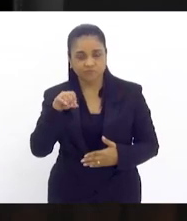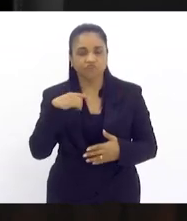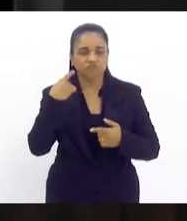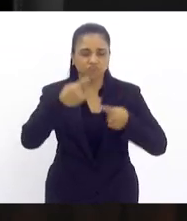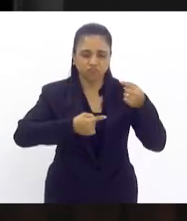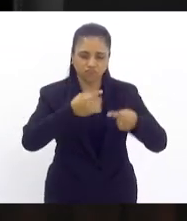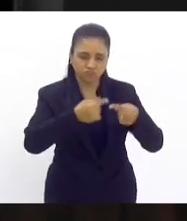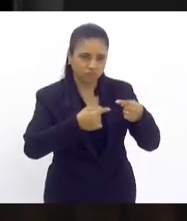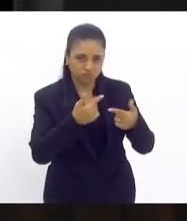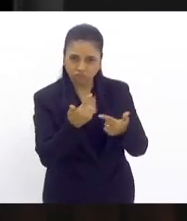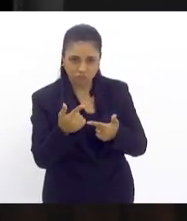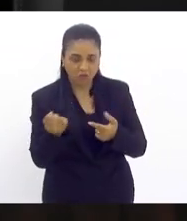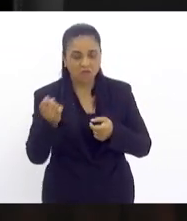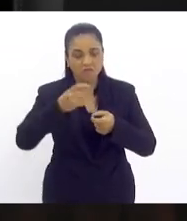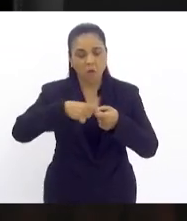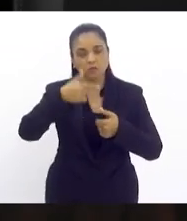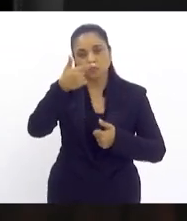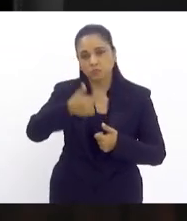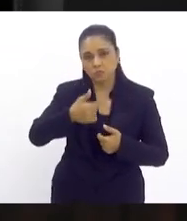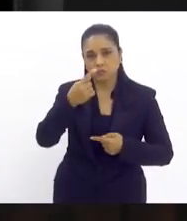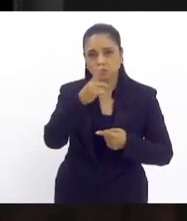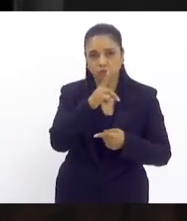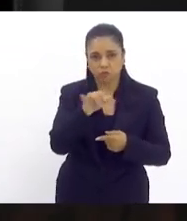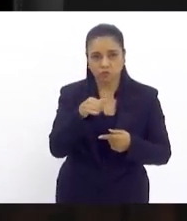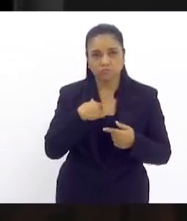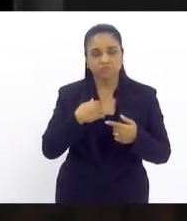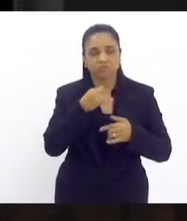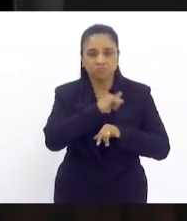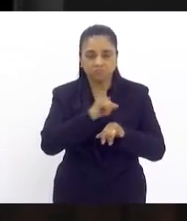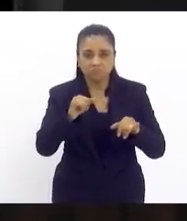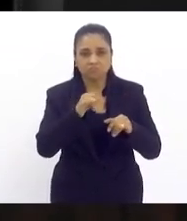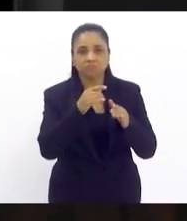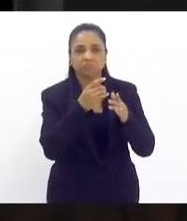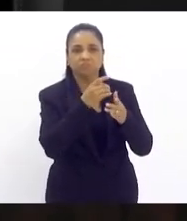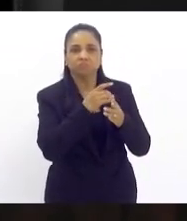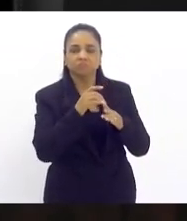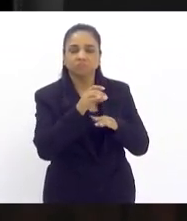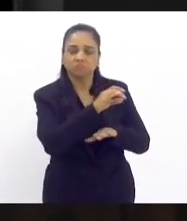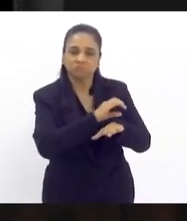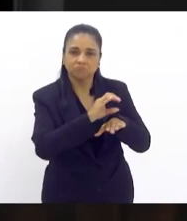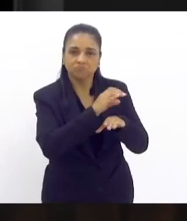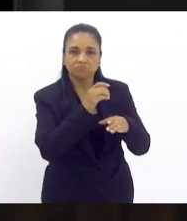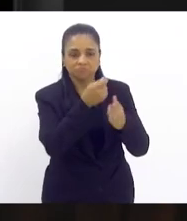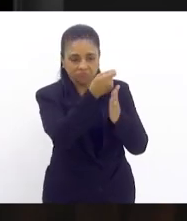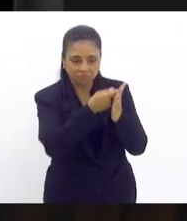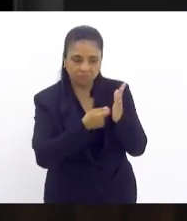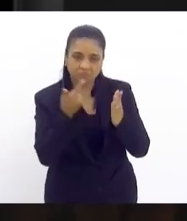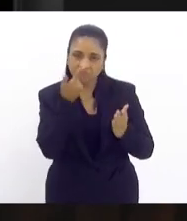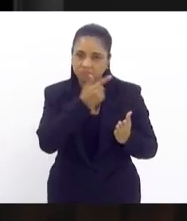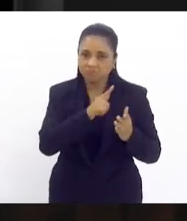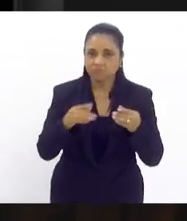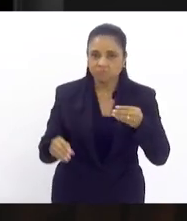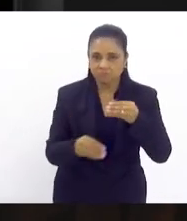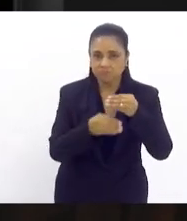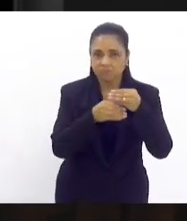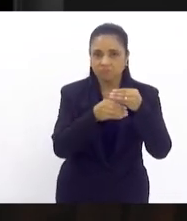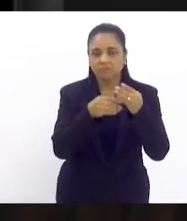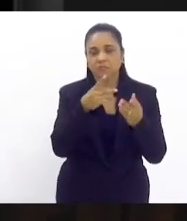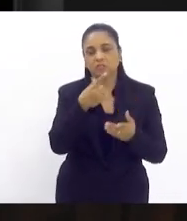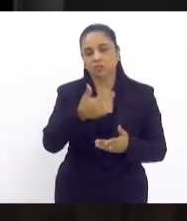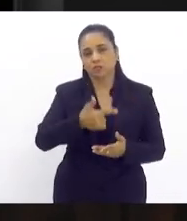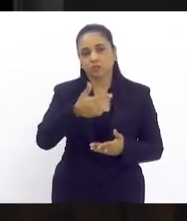dia. Anuncio, em tramitação ordinária, em segunda discussão, redação do vencido, assim emendada, segundo